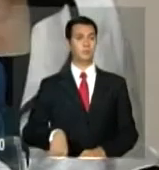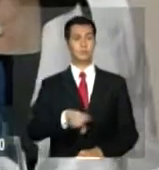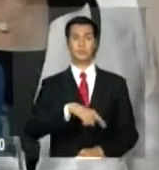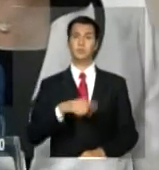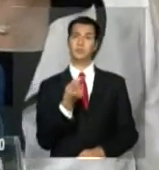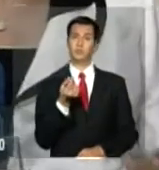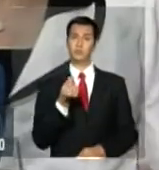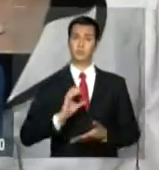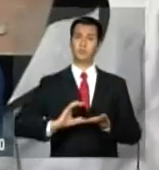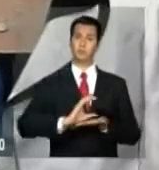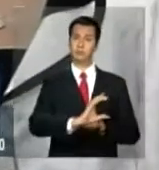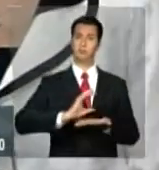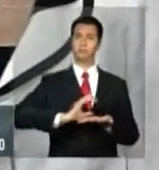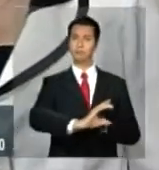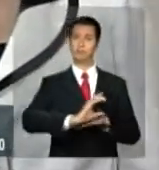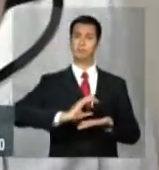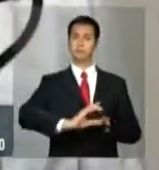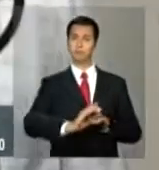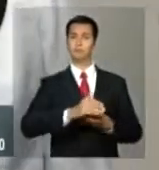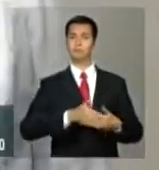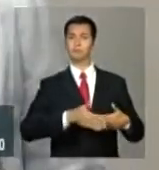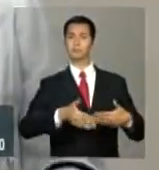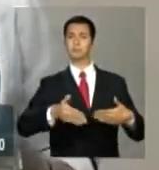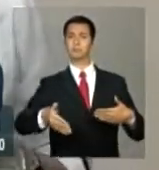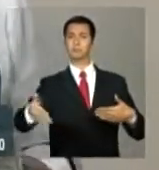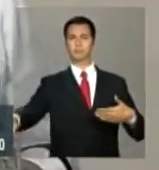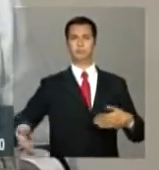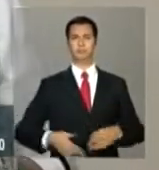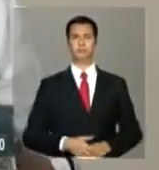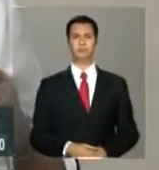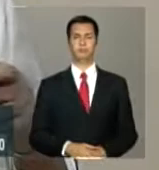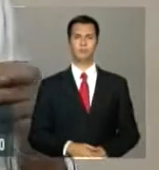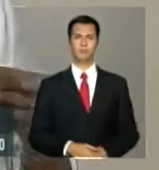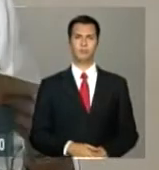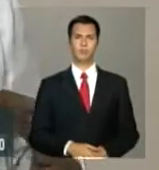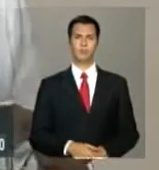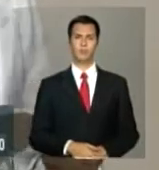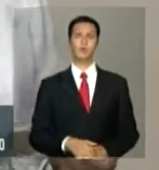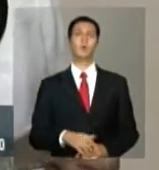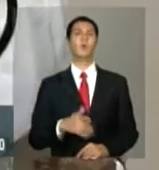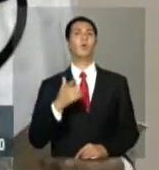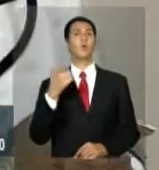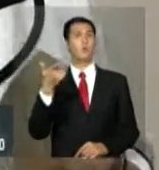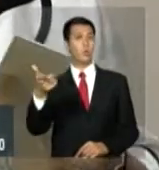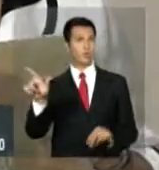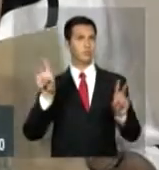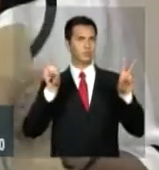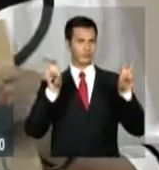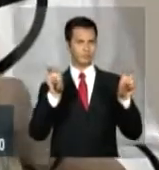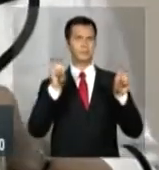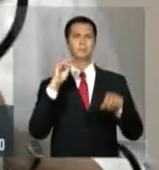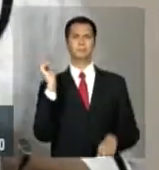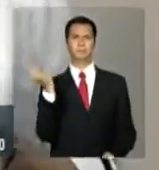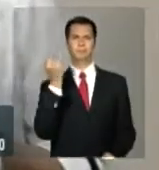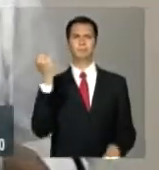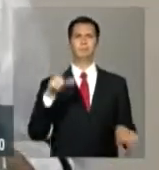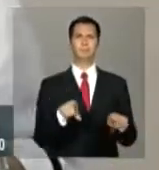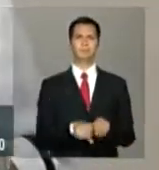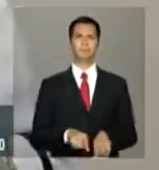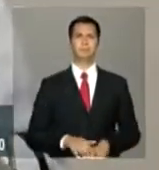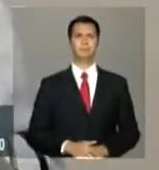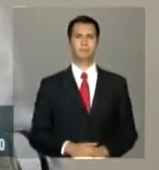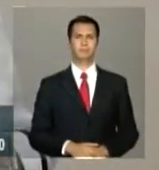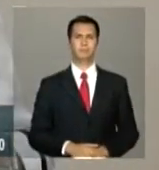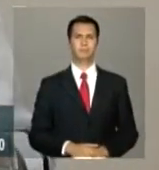sequência de aportes. Outra questão que eu acho relevante é num